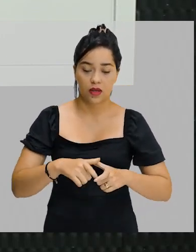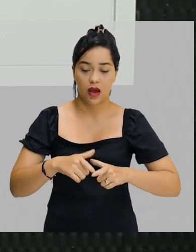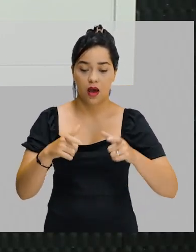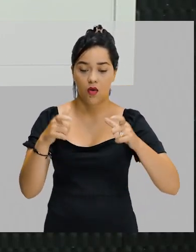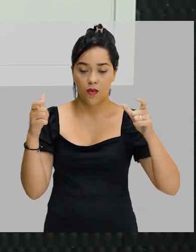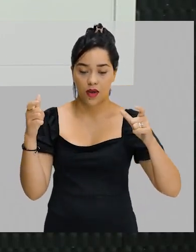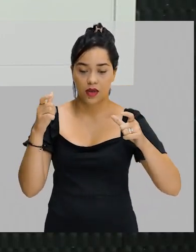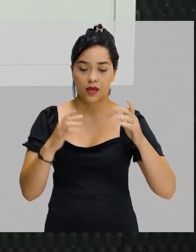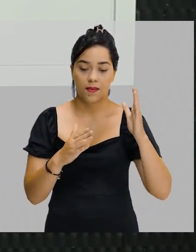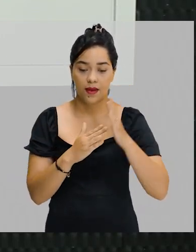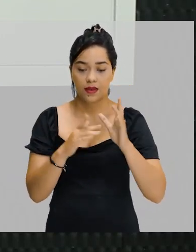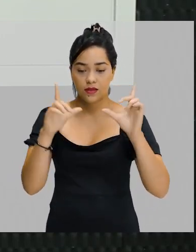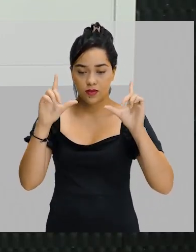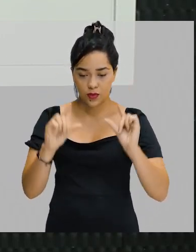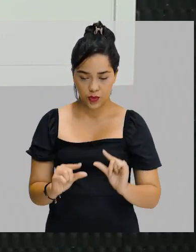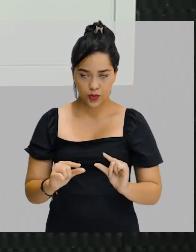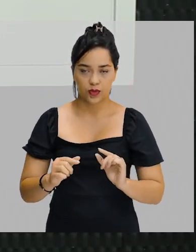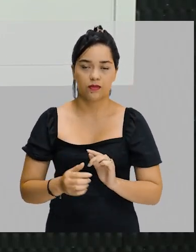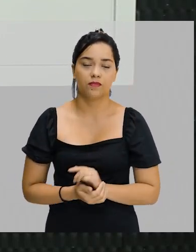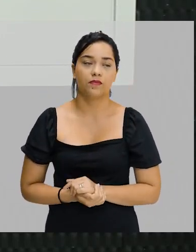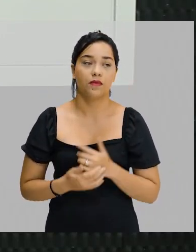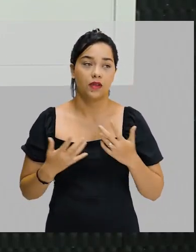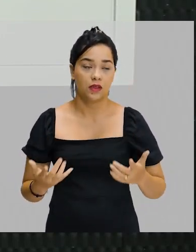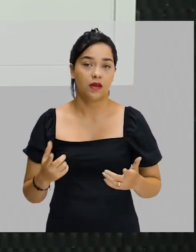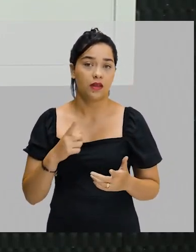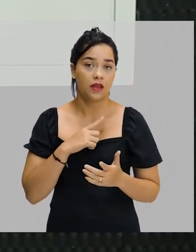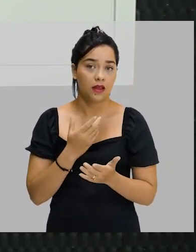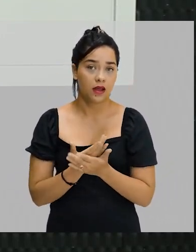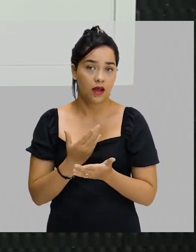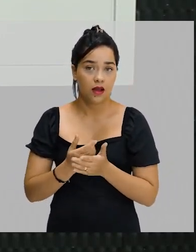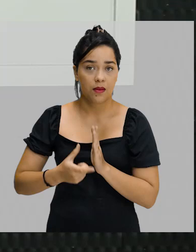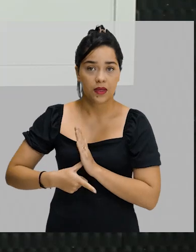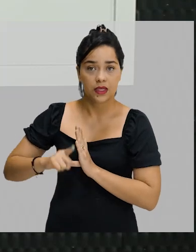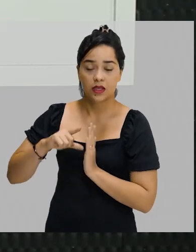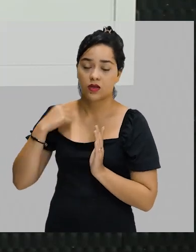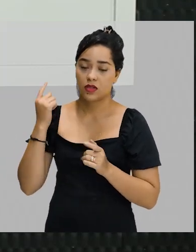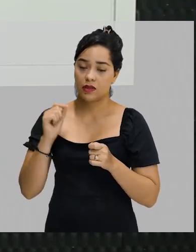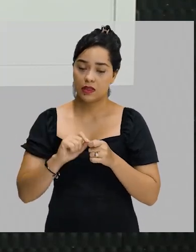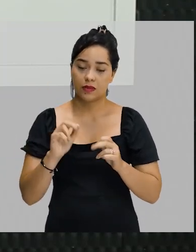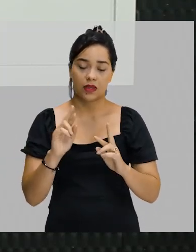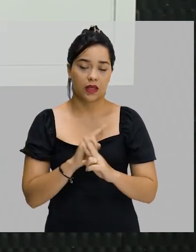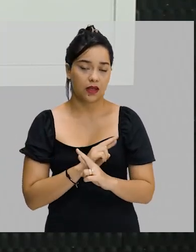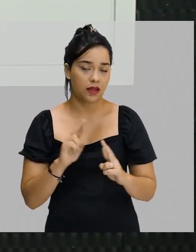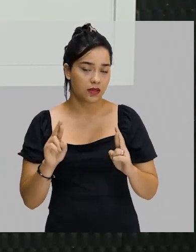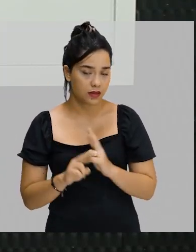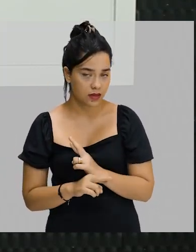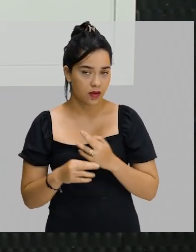aumenta, máxima diminui, tá certo? Fizemos até isso na aula passada, quando nós fizemos a relação com